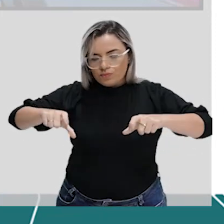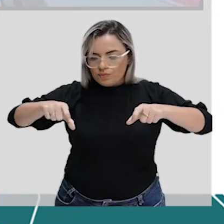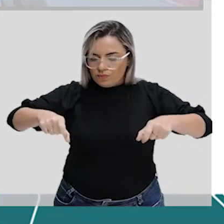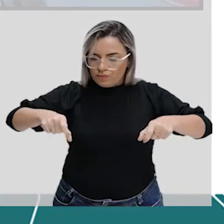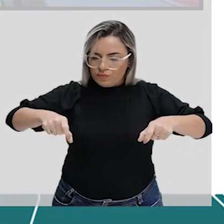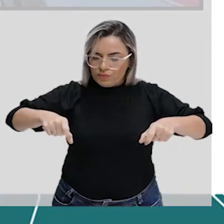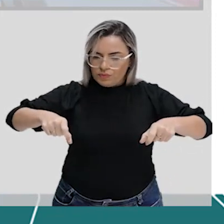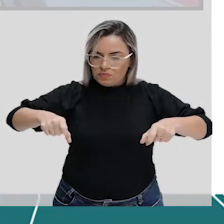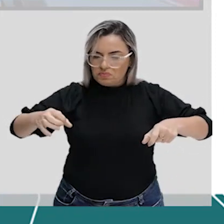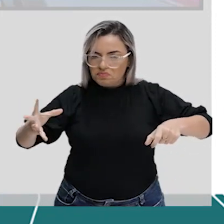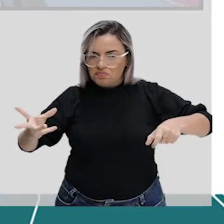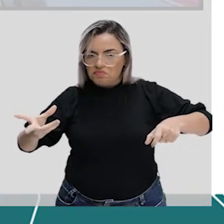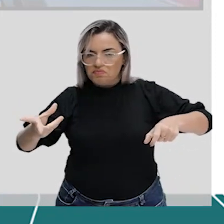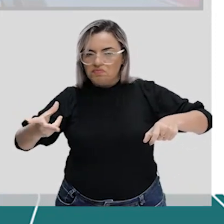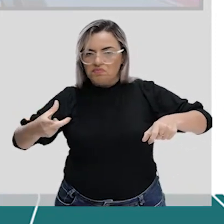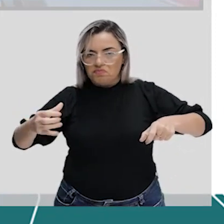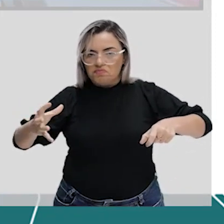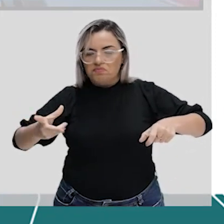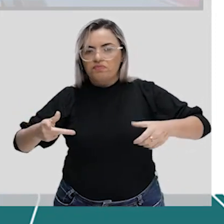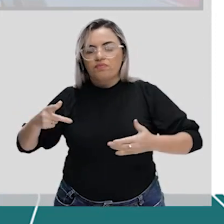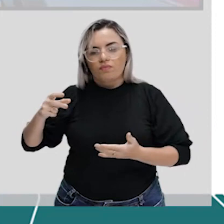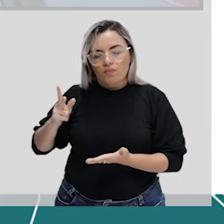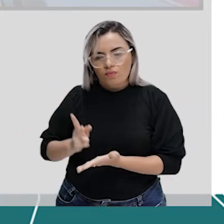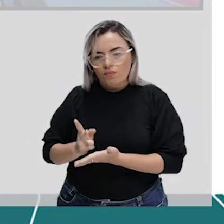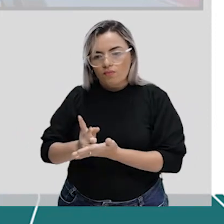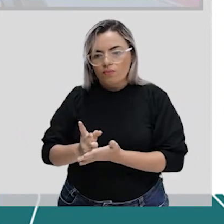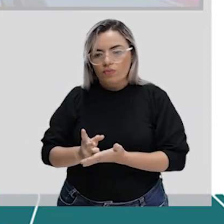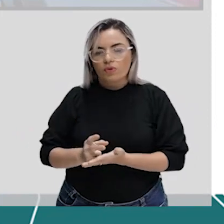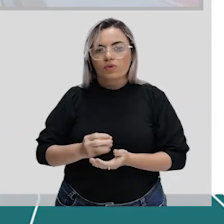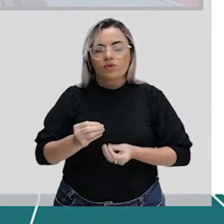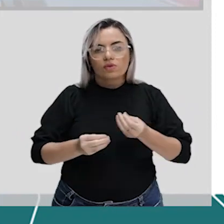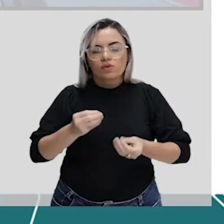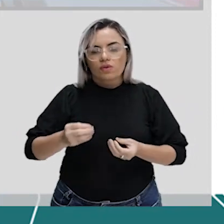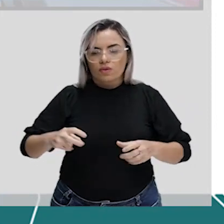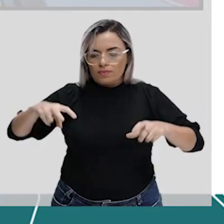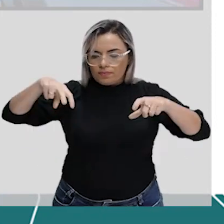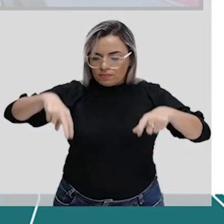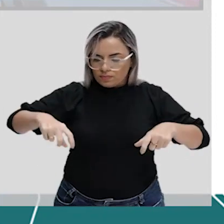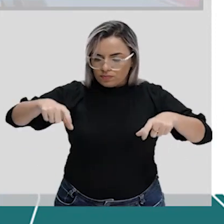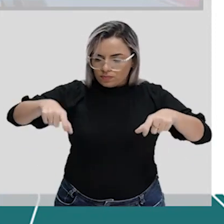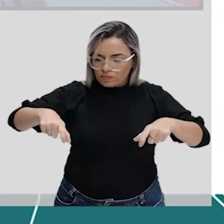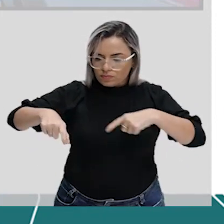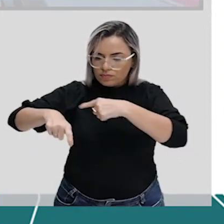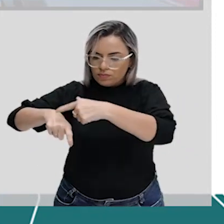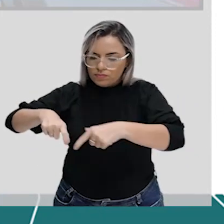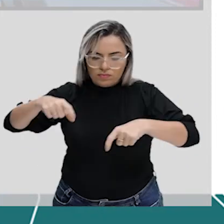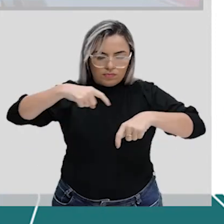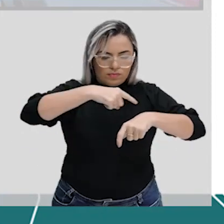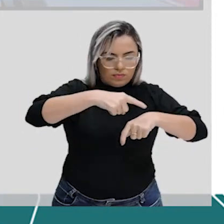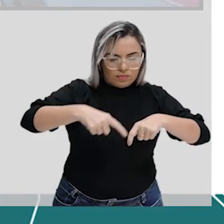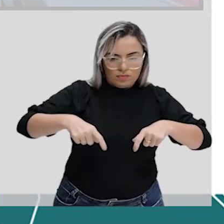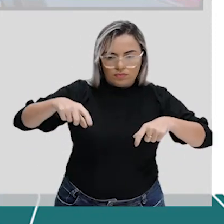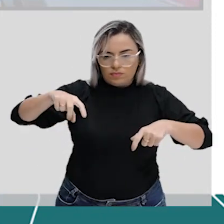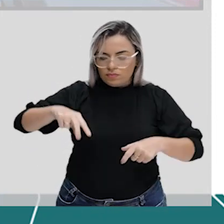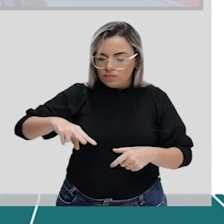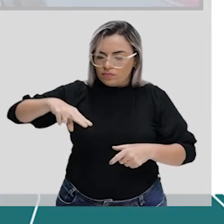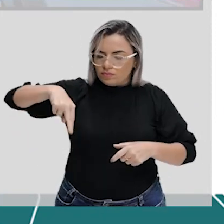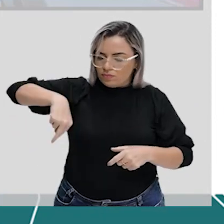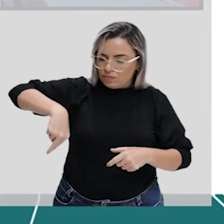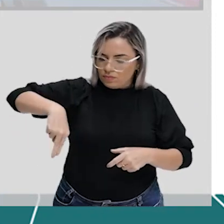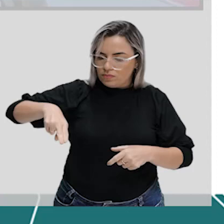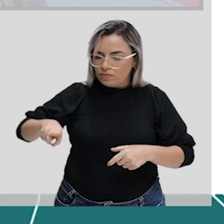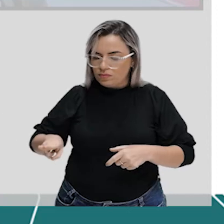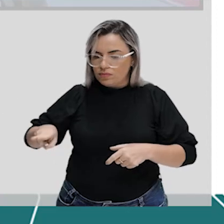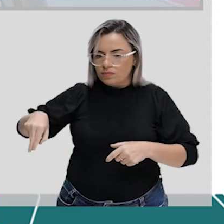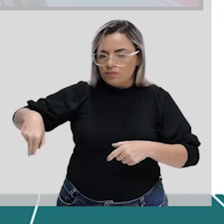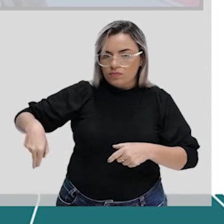movimentos fluentes e contínuos, com mudanças do apoio de mão, tesouras e passagem com as pernas